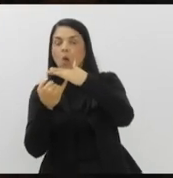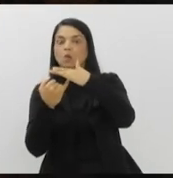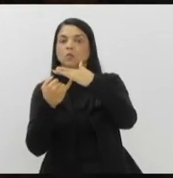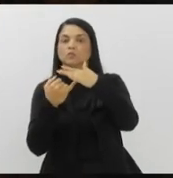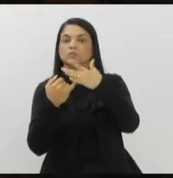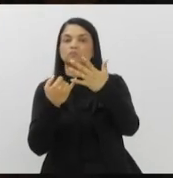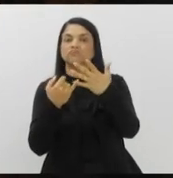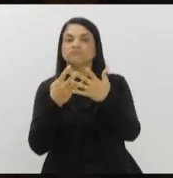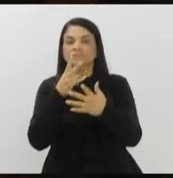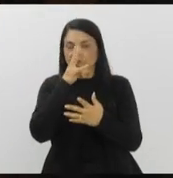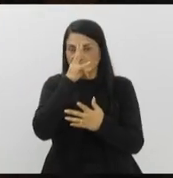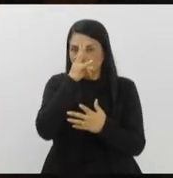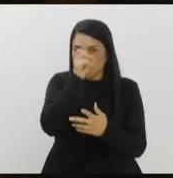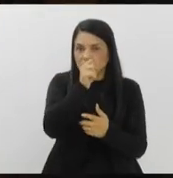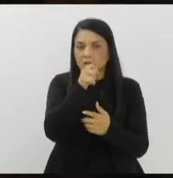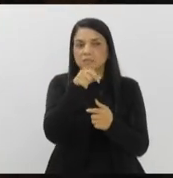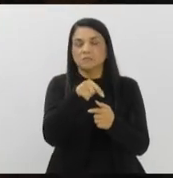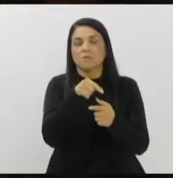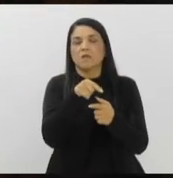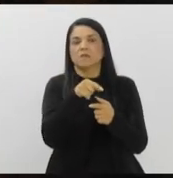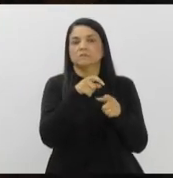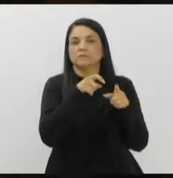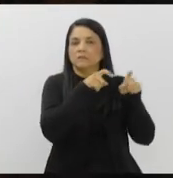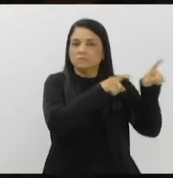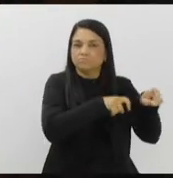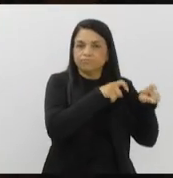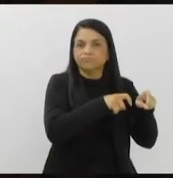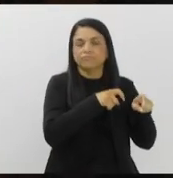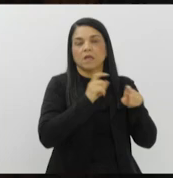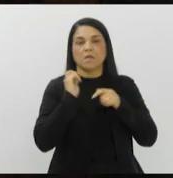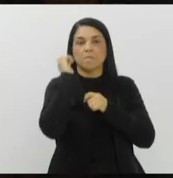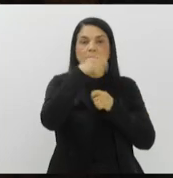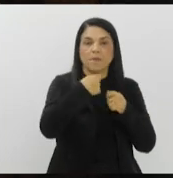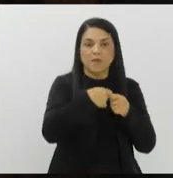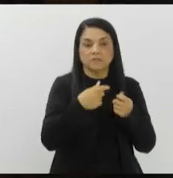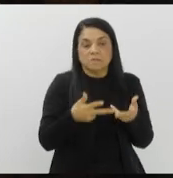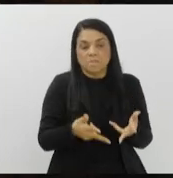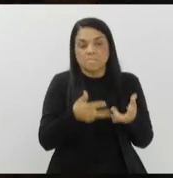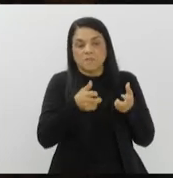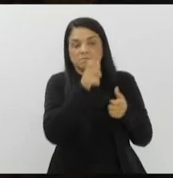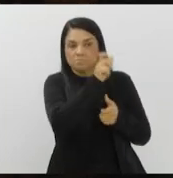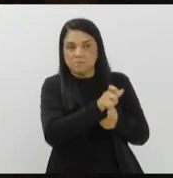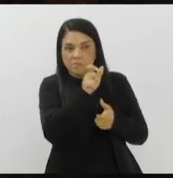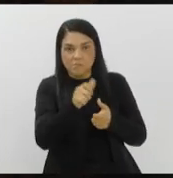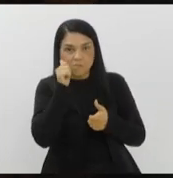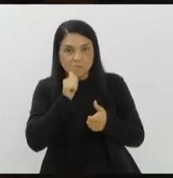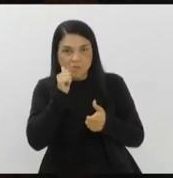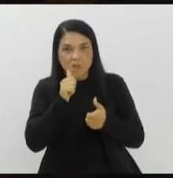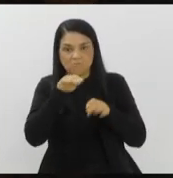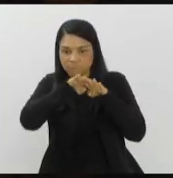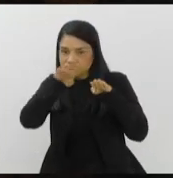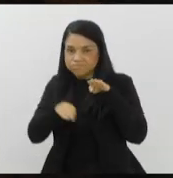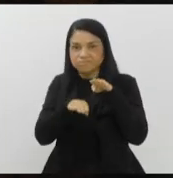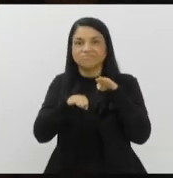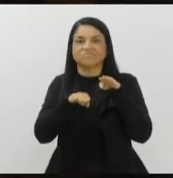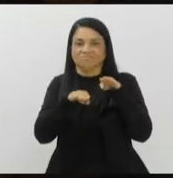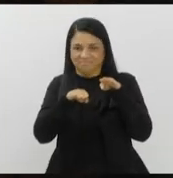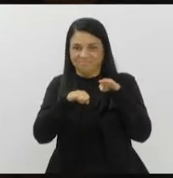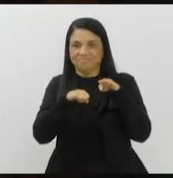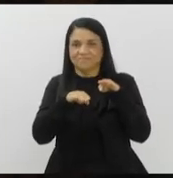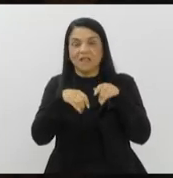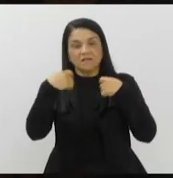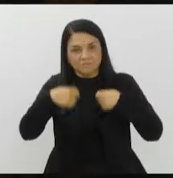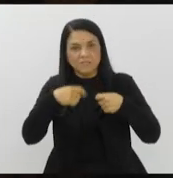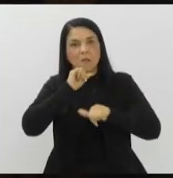de fortalecimento da pesca, e onde estão sendo percebidas essas distorções para que a gente possa enfrentá-las e para que a gente